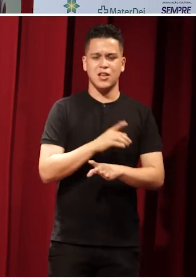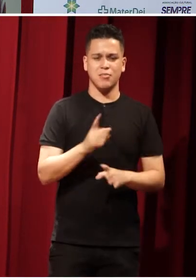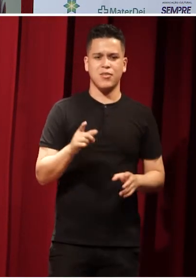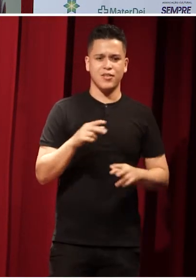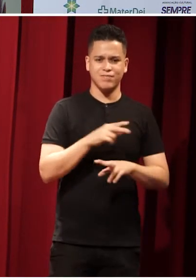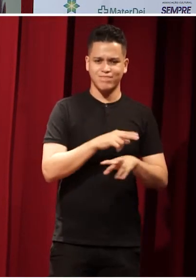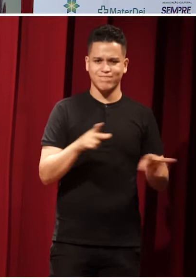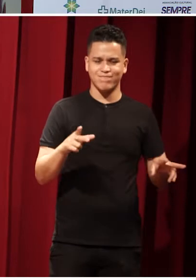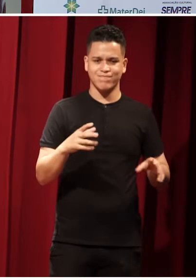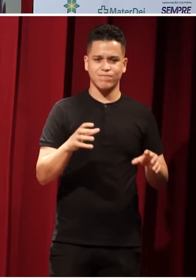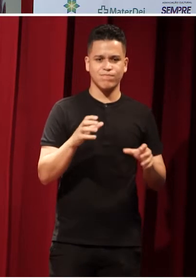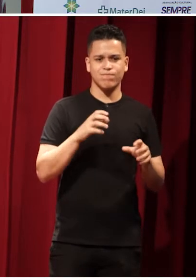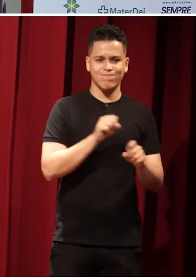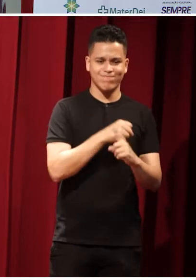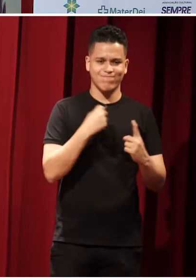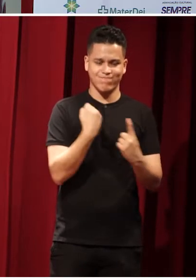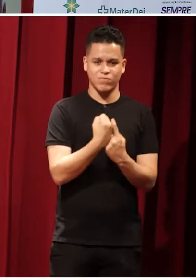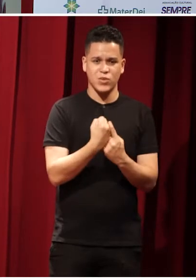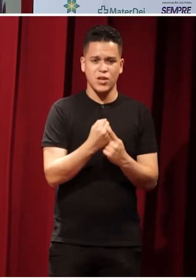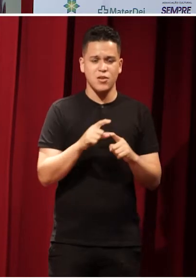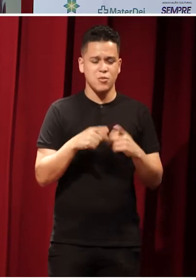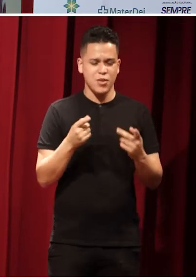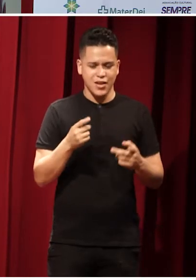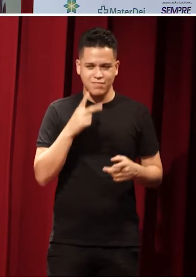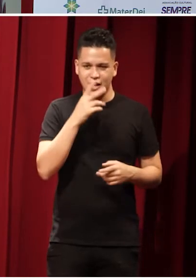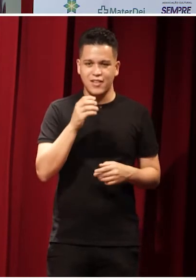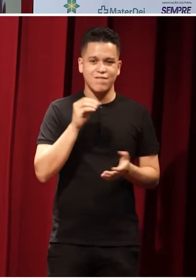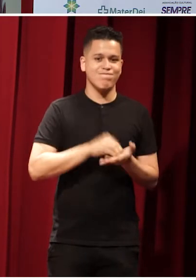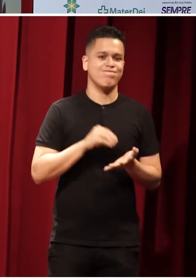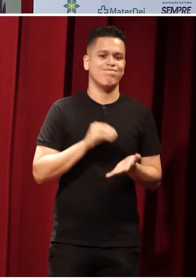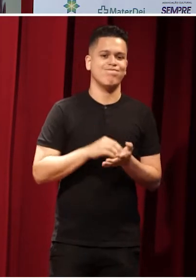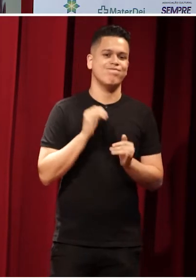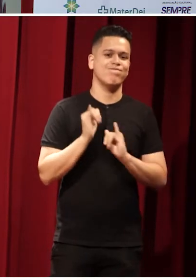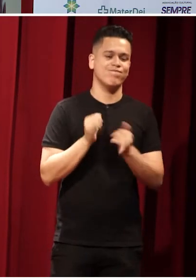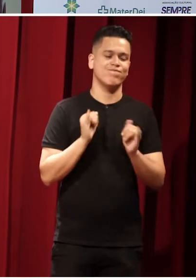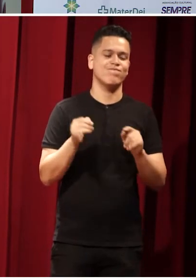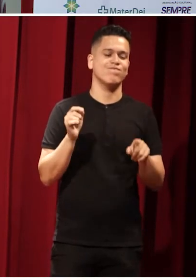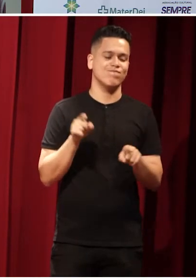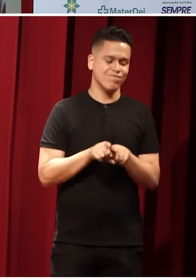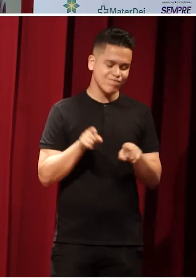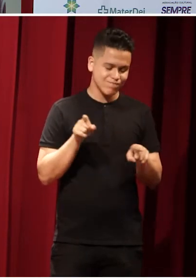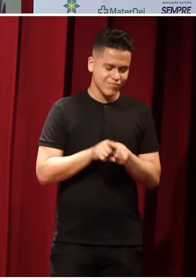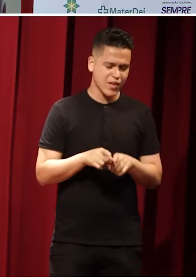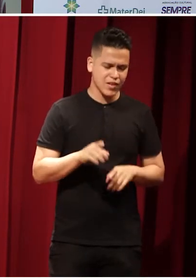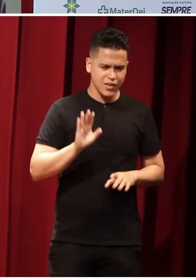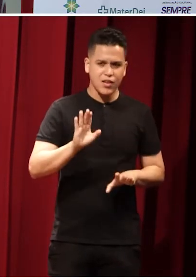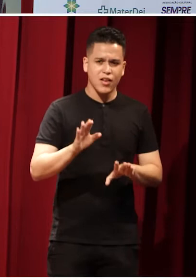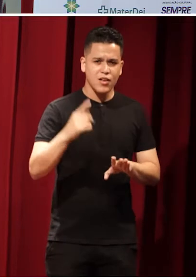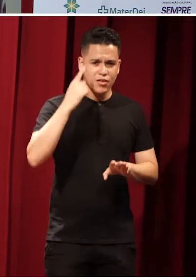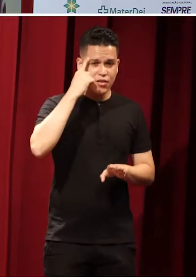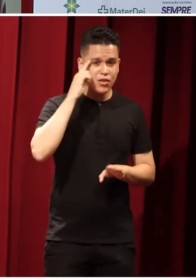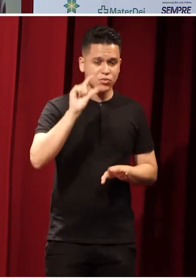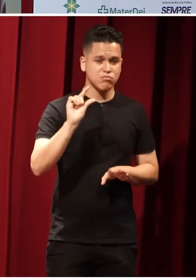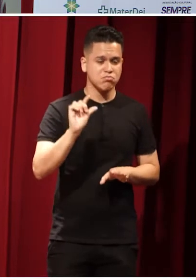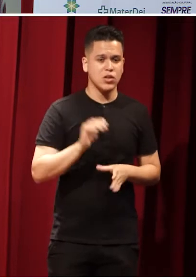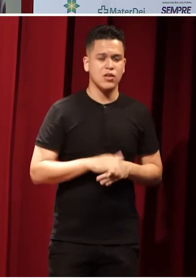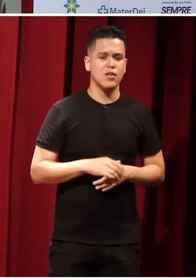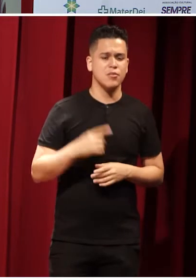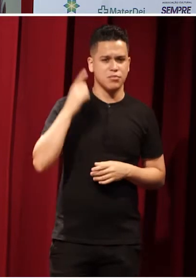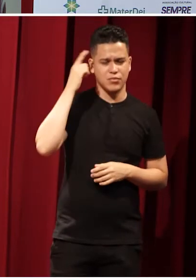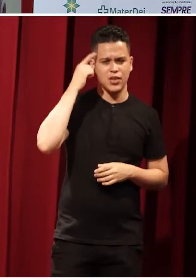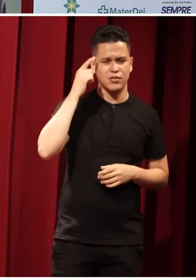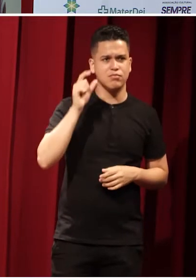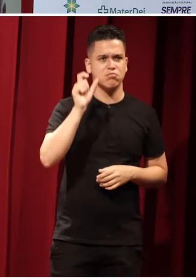mal informada. Por que ela é profundamente mal informada? Porque, pensa um pouco, você é um cara pobre que está vivendo